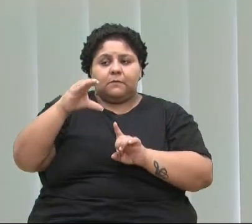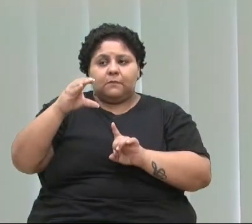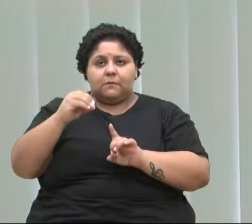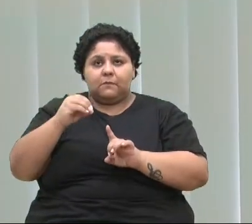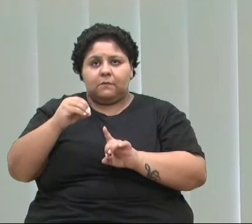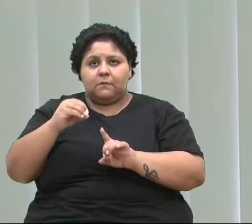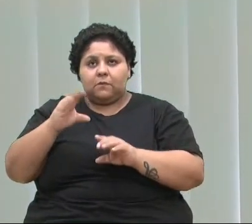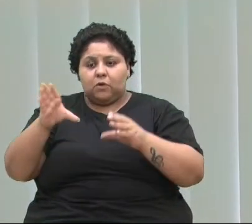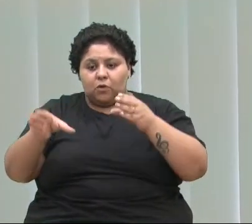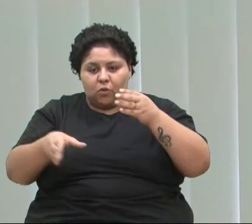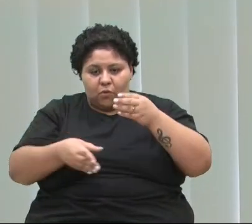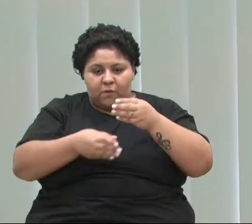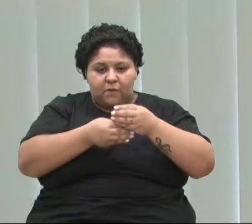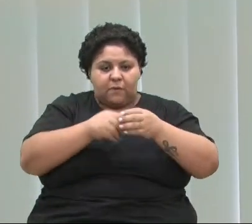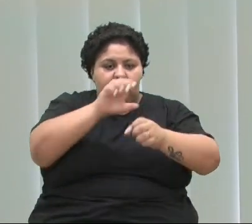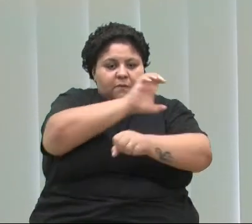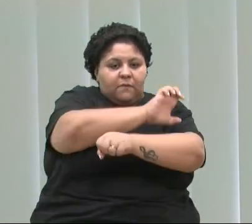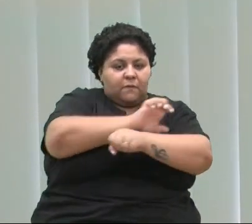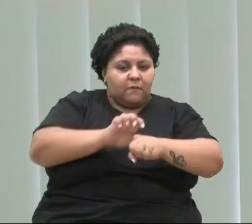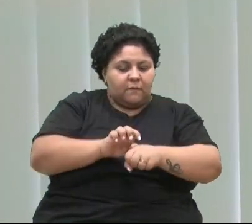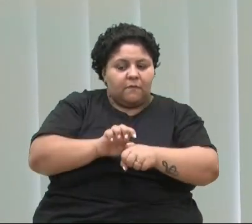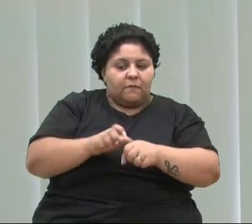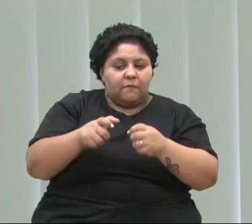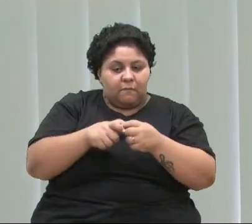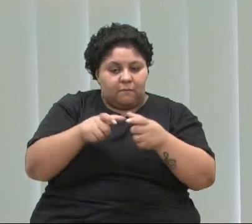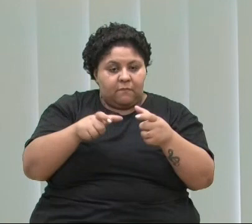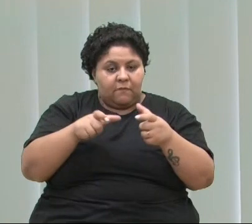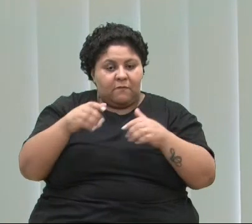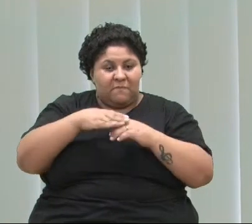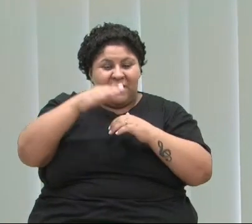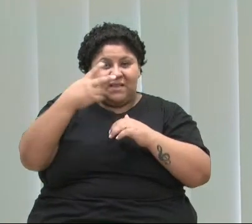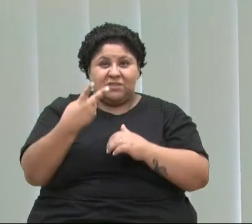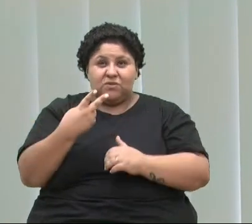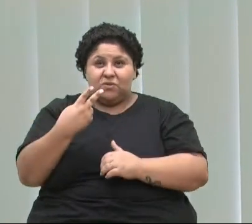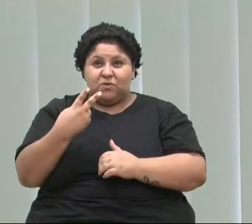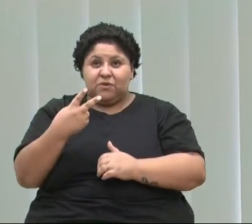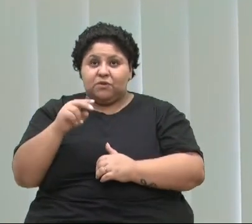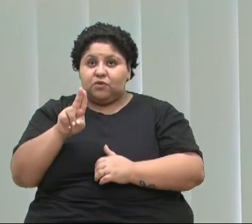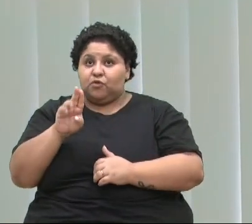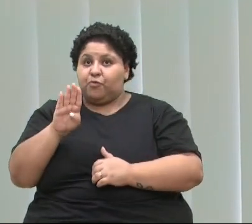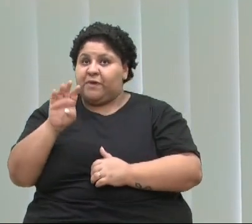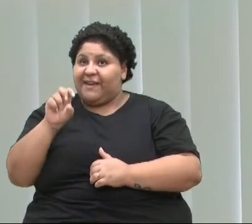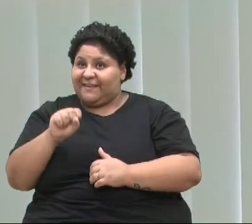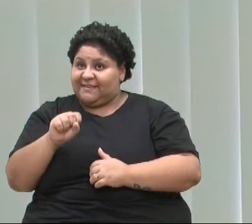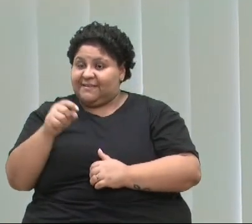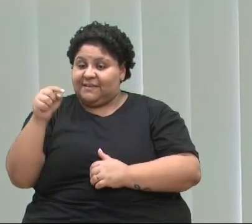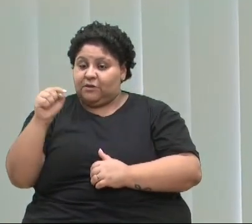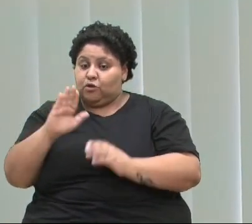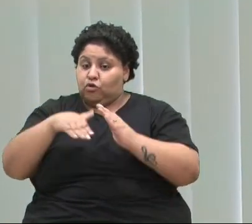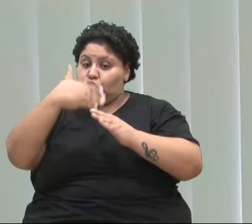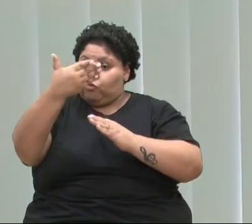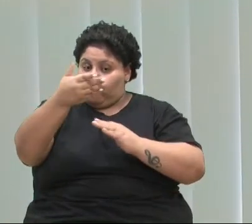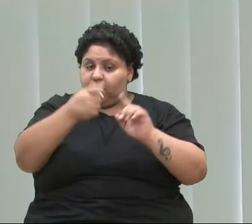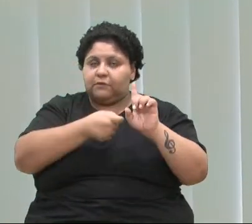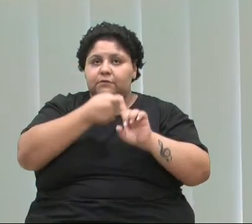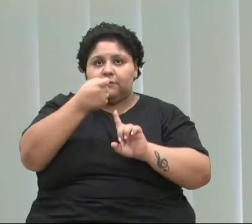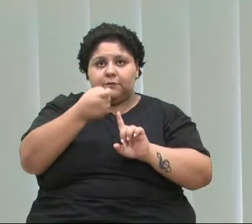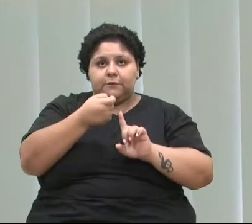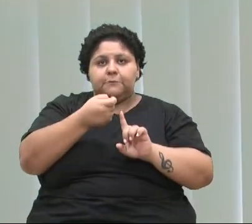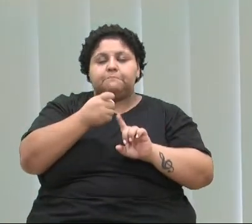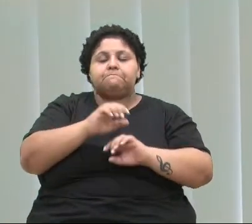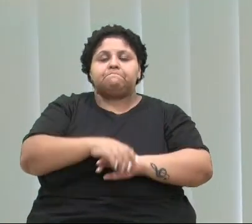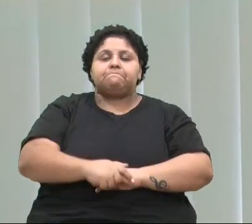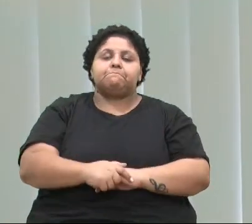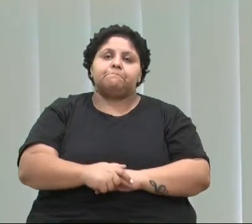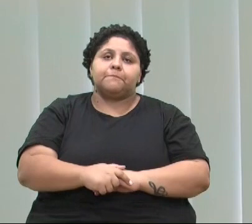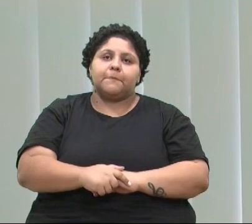dos estagiários, a gente deve ampliar mais pelo menos 2 UBSs agora no mês de março. E gradativamente as demais.